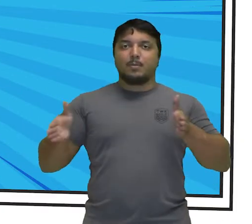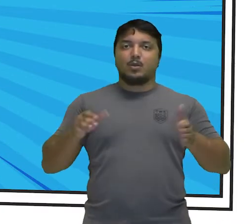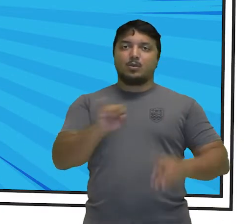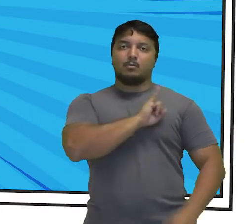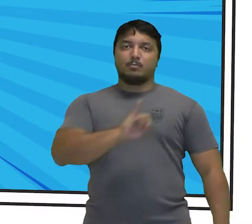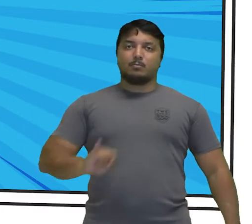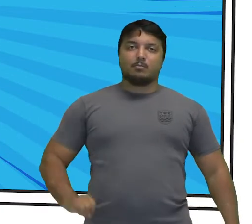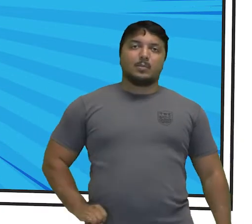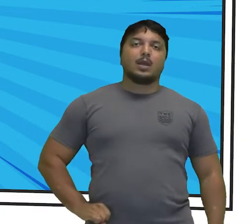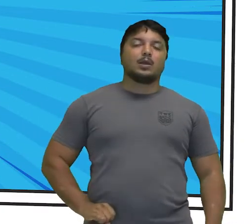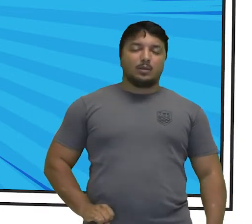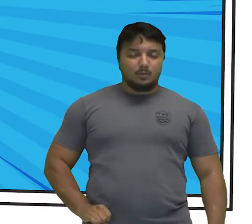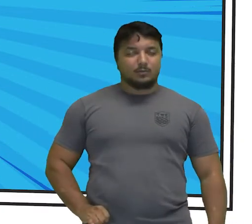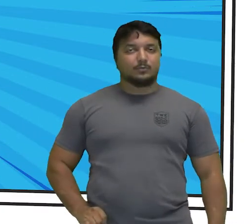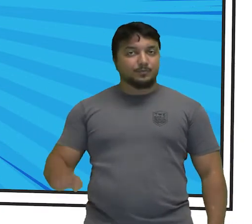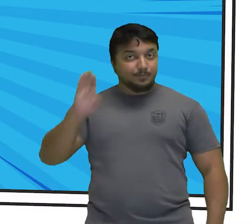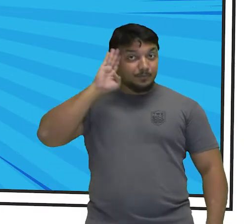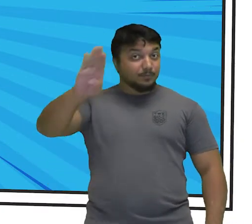Império.